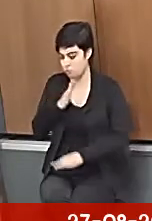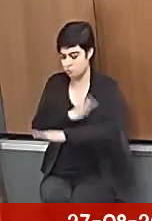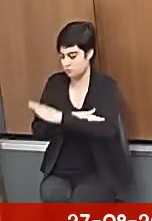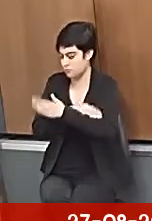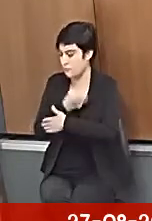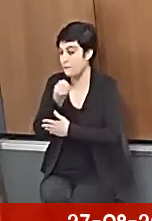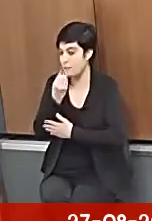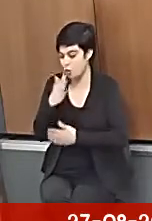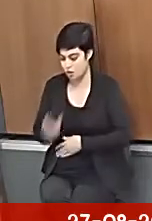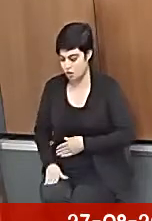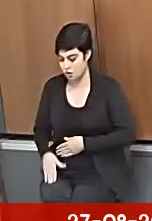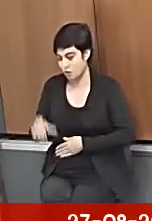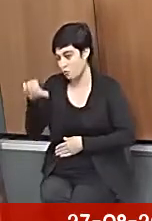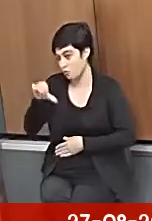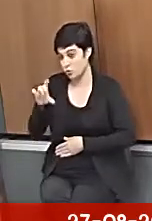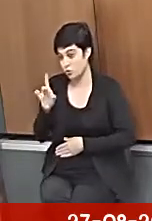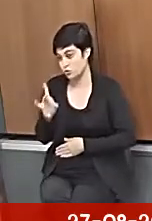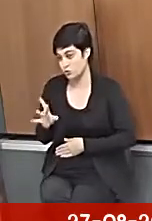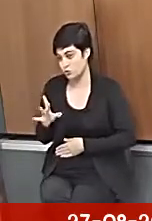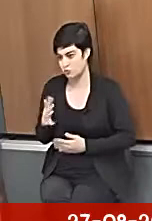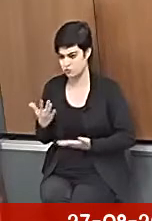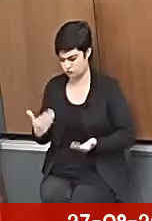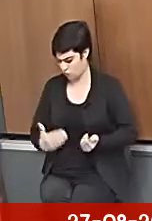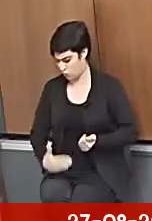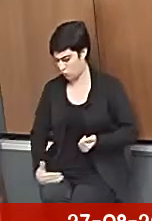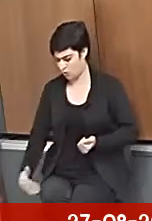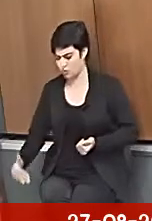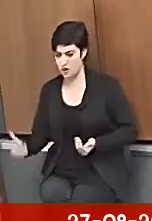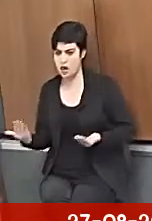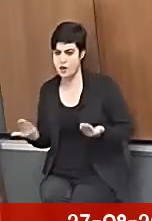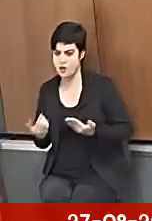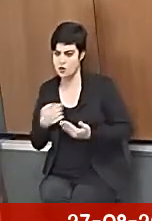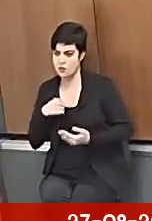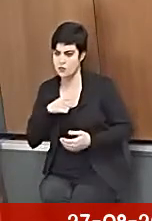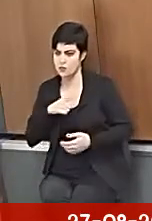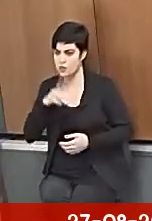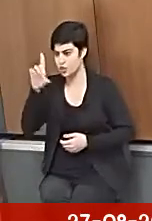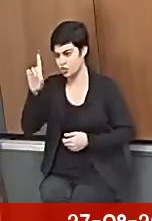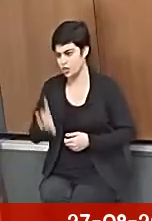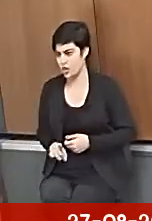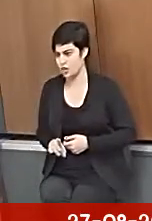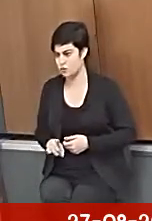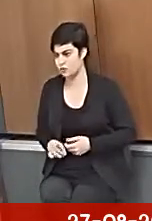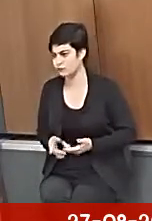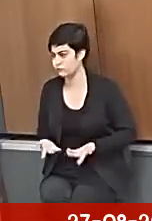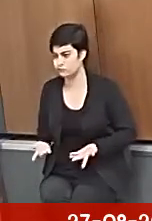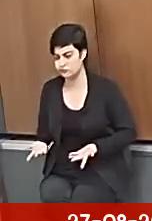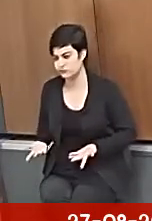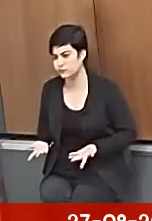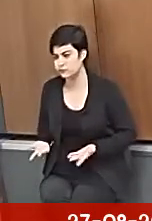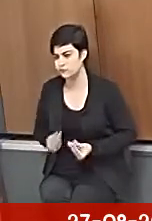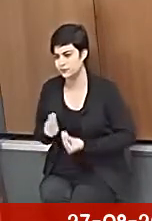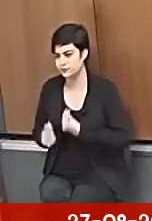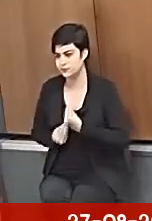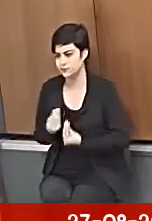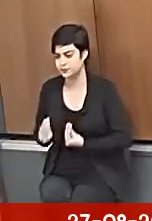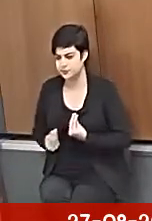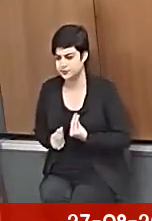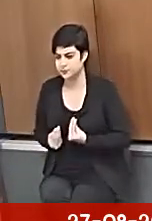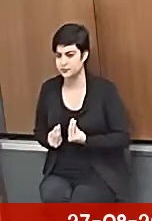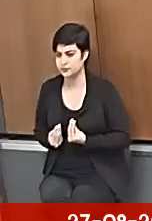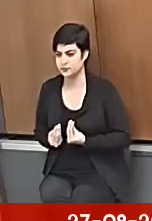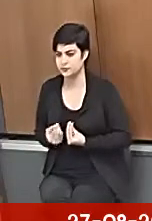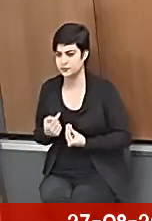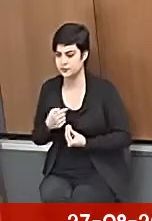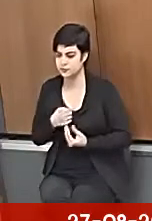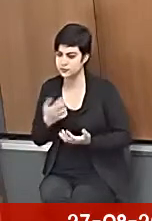perna para grãos assim a meter todos os direitos que um deficiente tem então eu gostaria que o